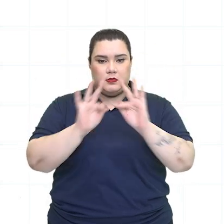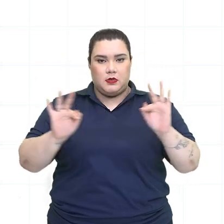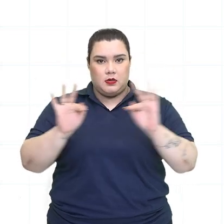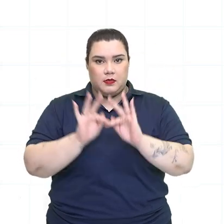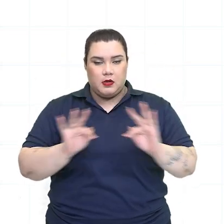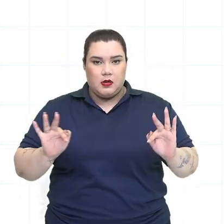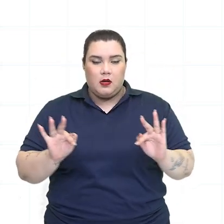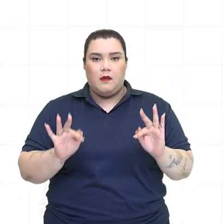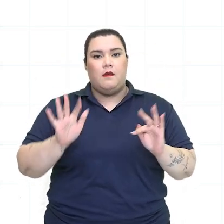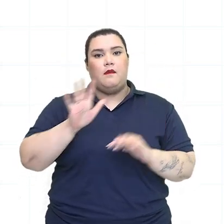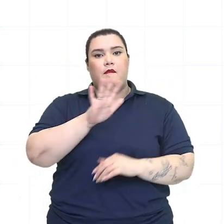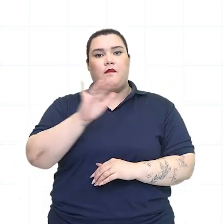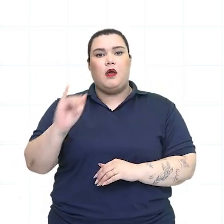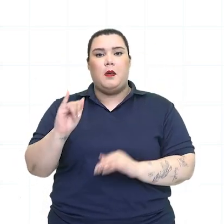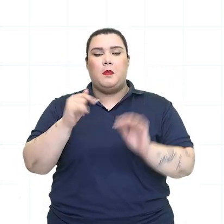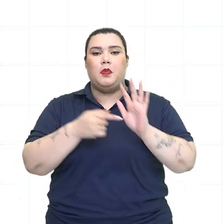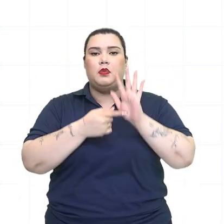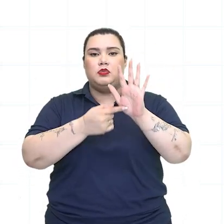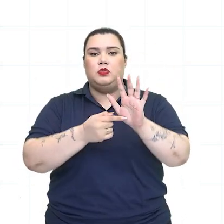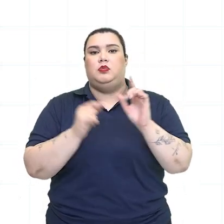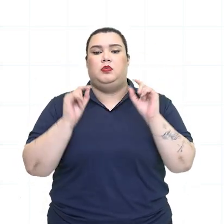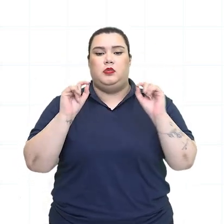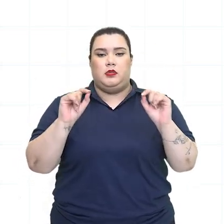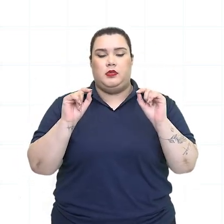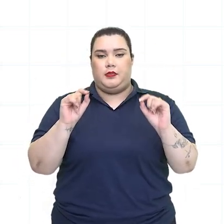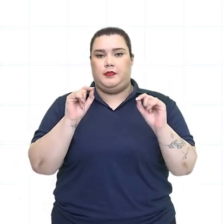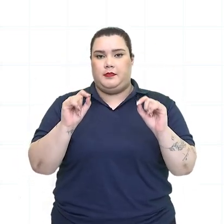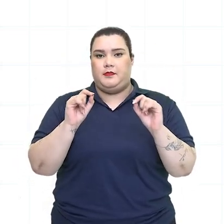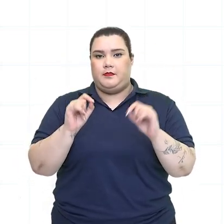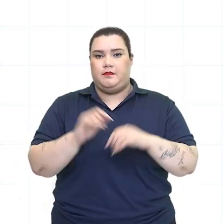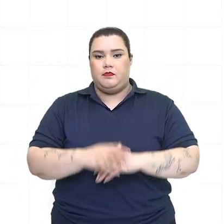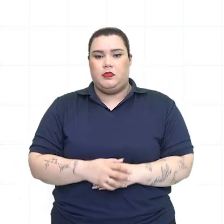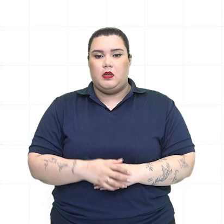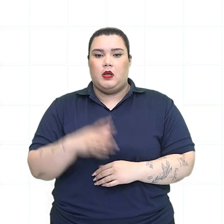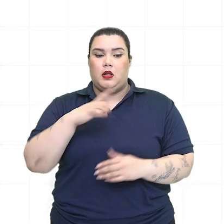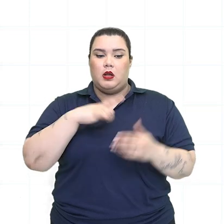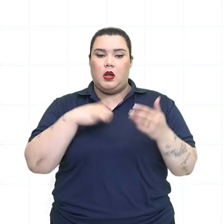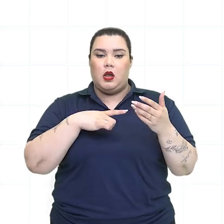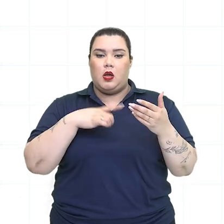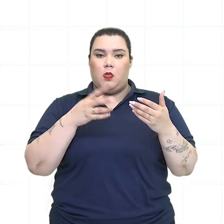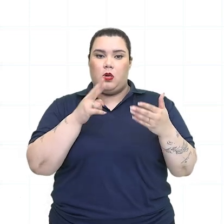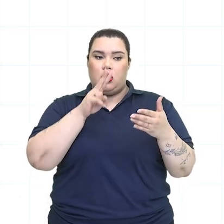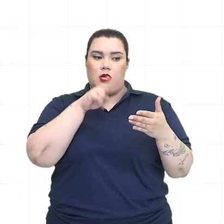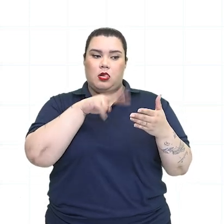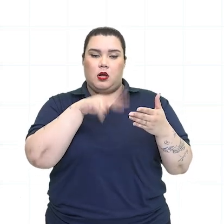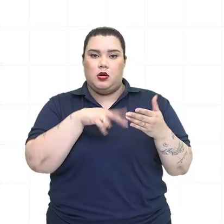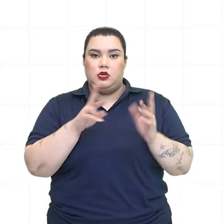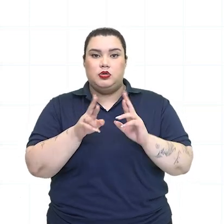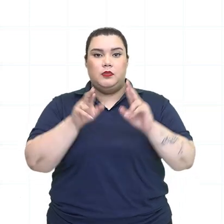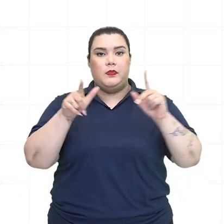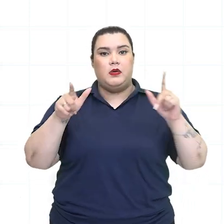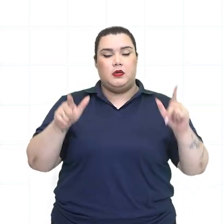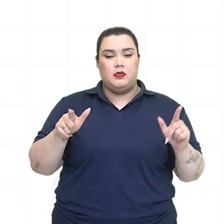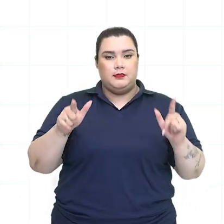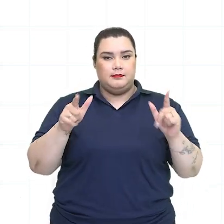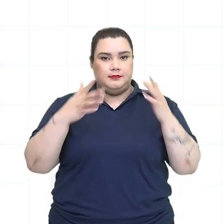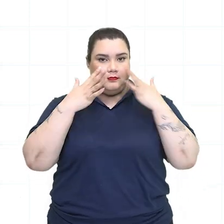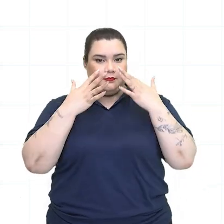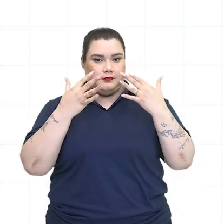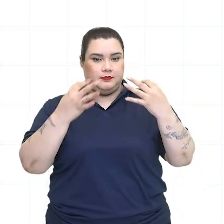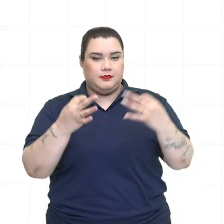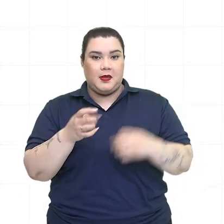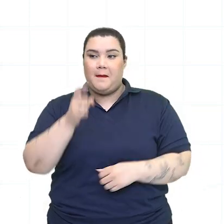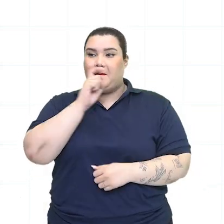vai fazer com que eu faça uma leitura diferenciada. Veja só, quando eu